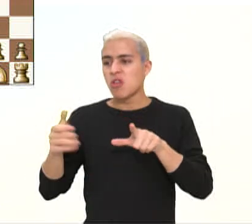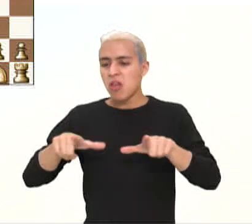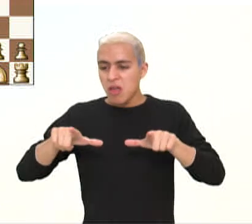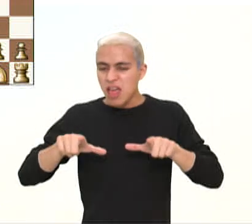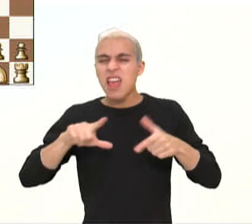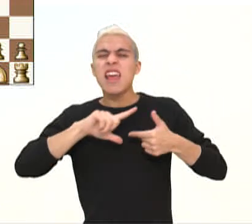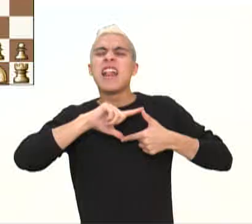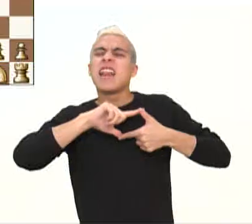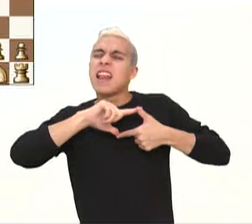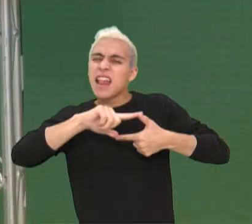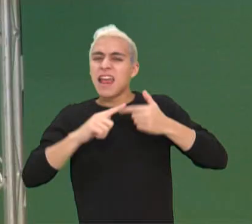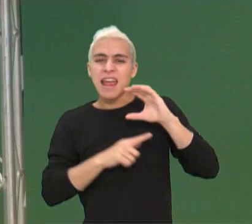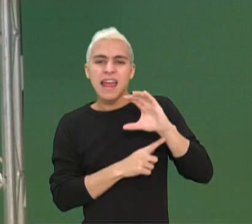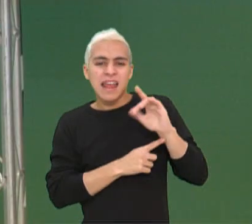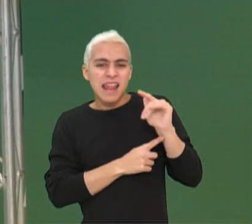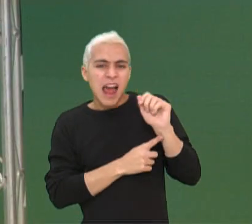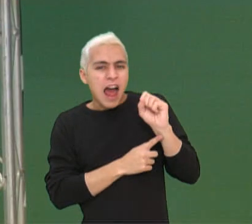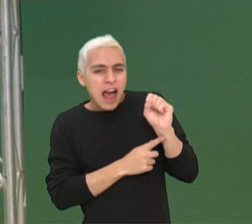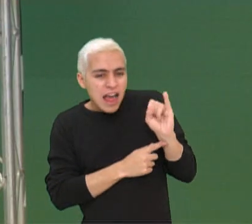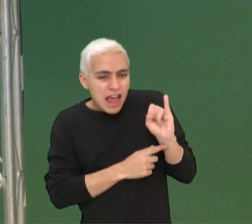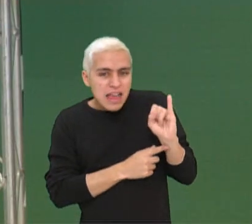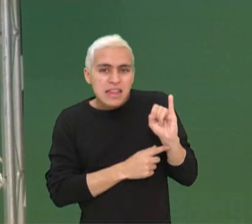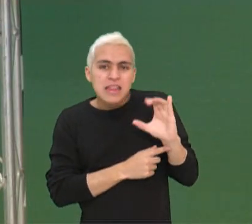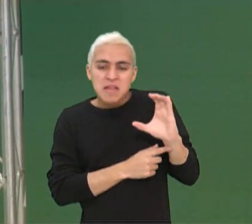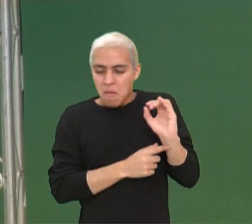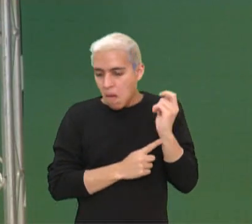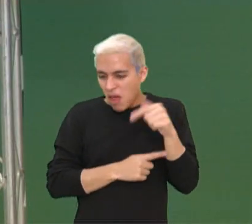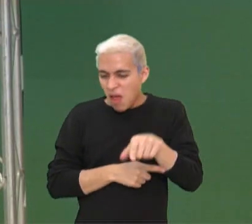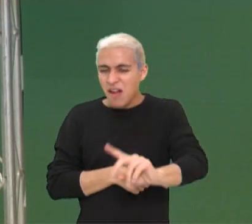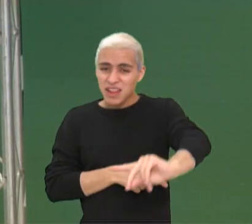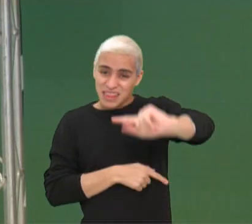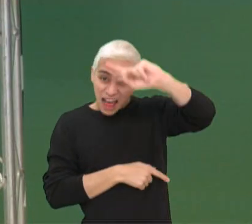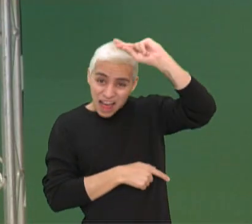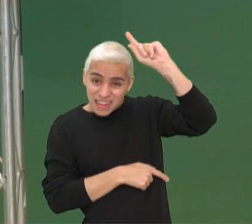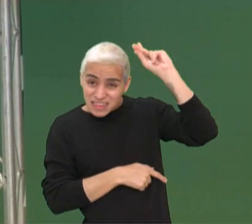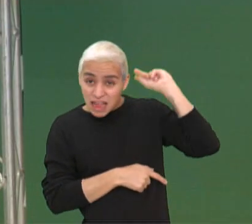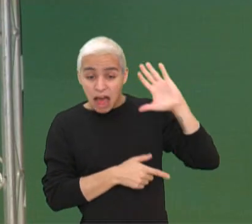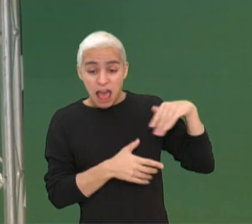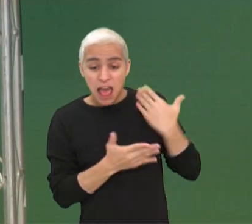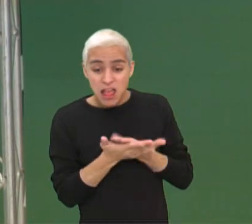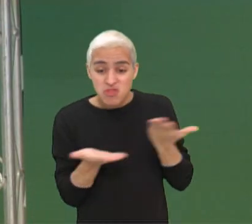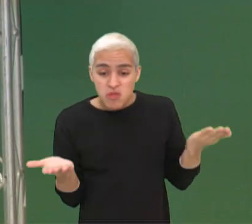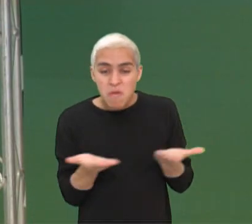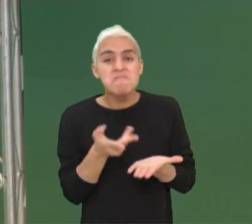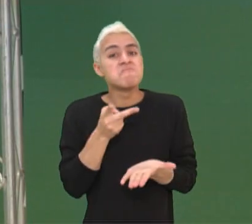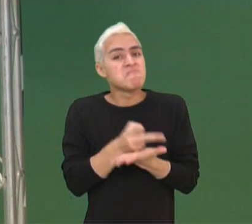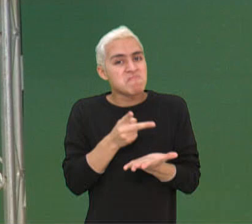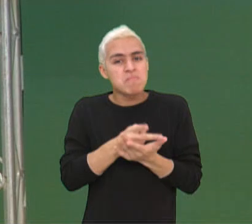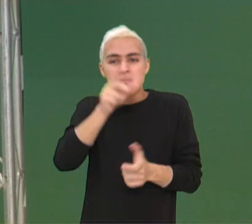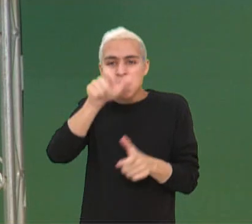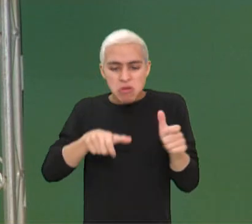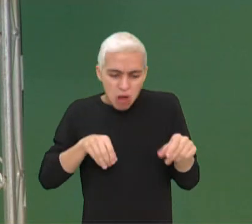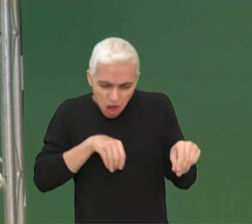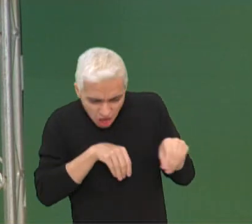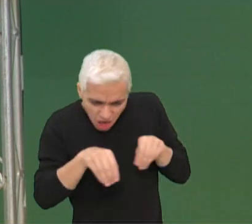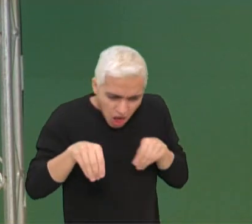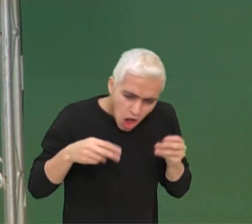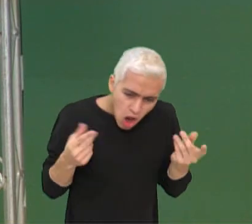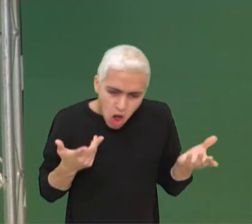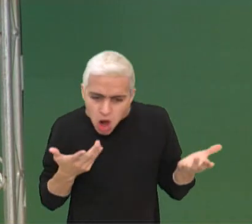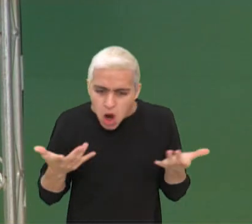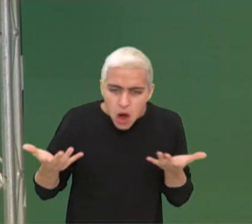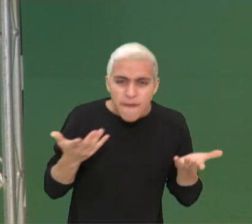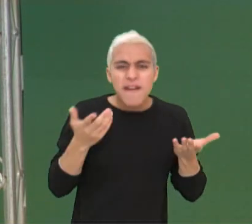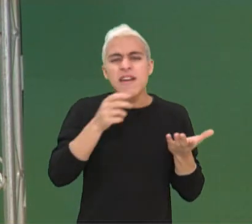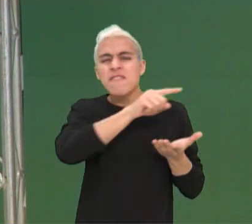jogos clássicos, Então, jogos assim que tá na antiguidade e está até hoje pessoas praticando. Você entrar